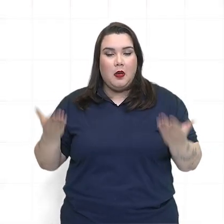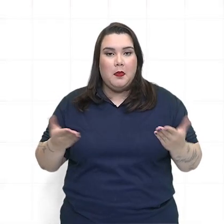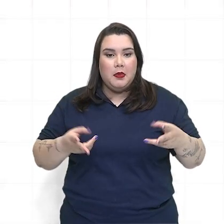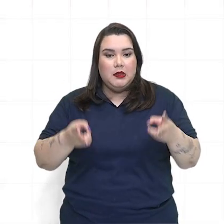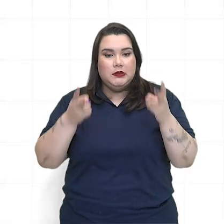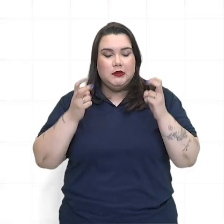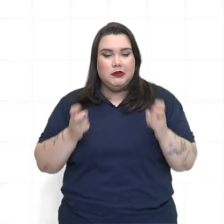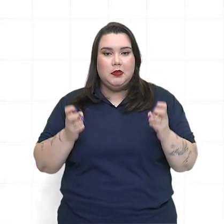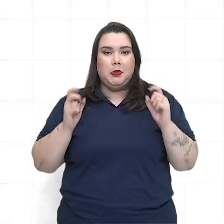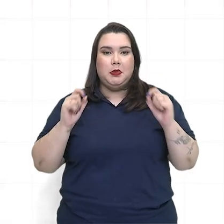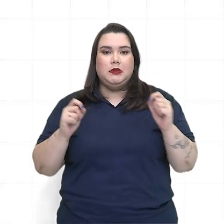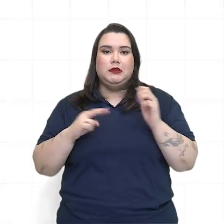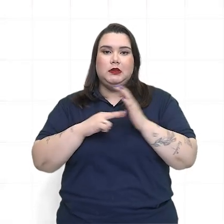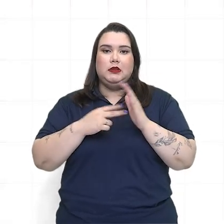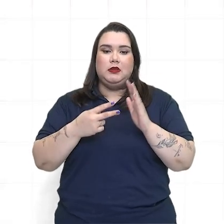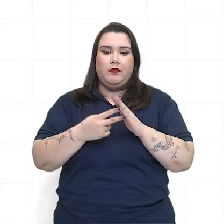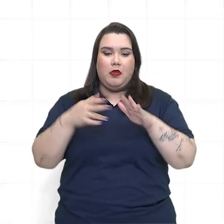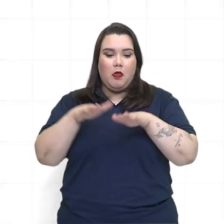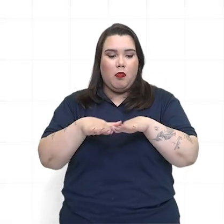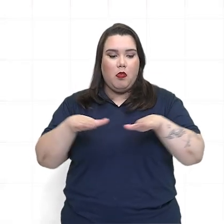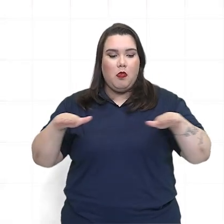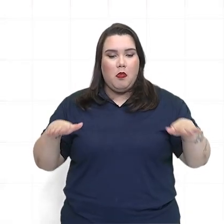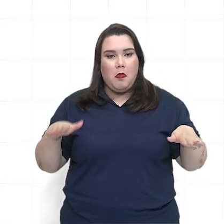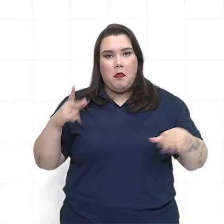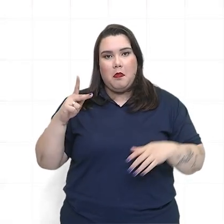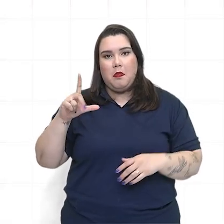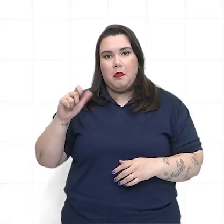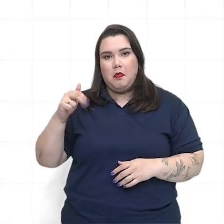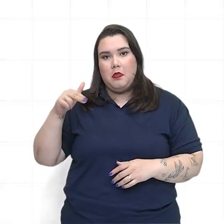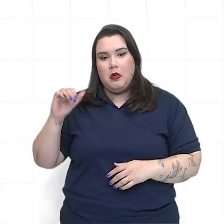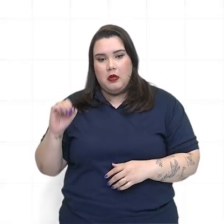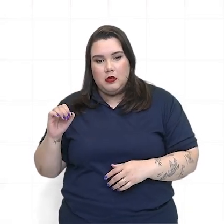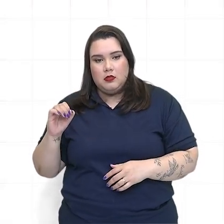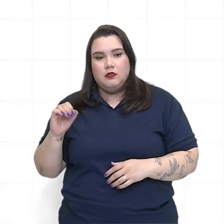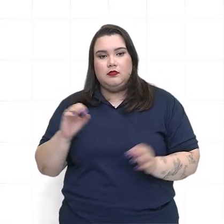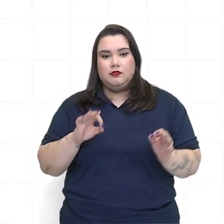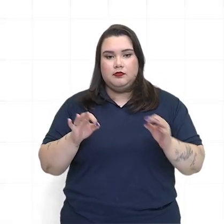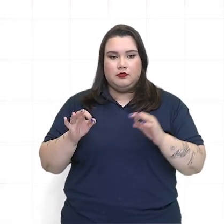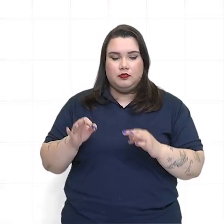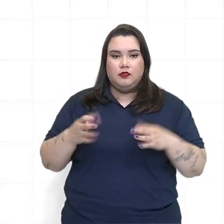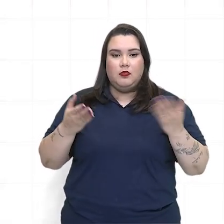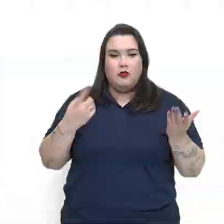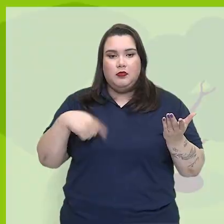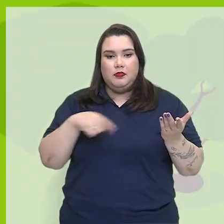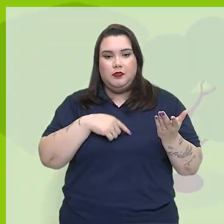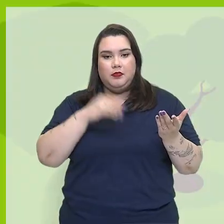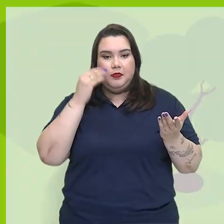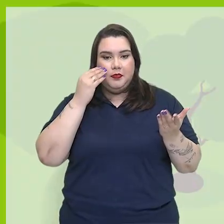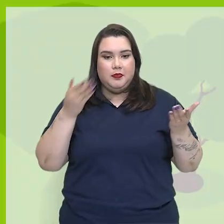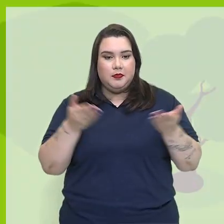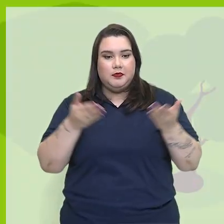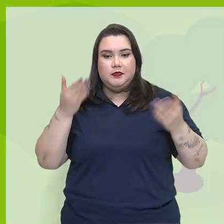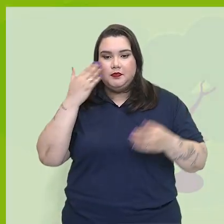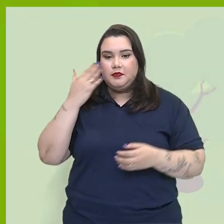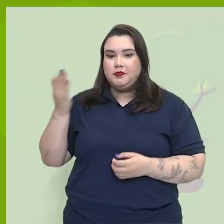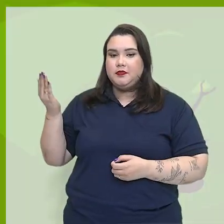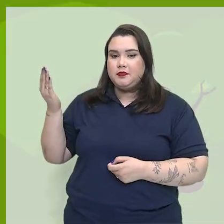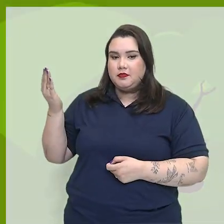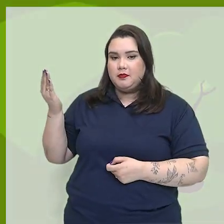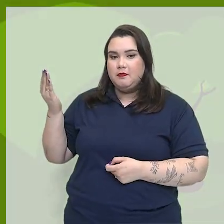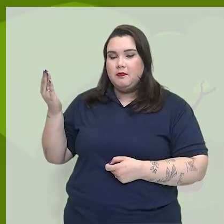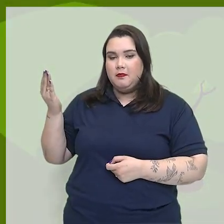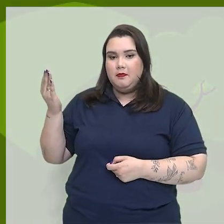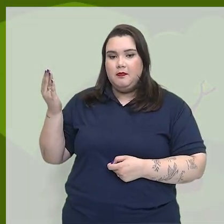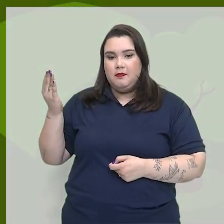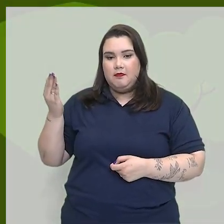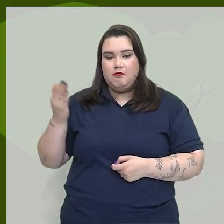a ideia do que é exatamente um plano, né? Então o plano é isso aí que nós vamos ver agora, esse VT. Vamos imaginar agora isso aí, olha